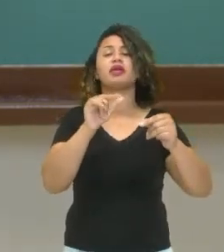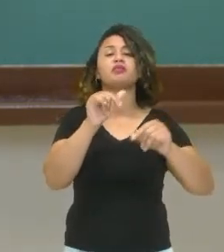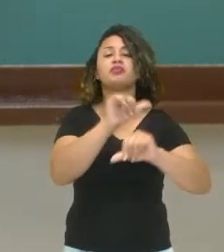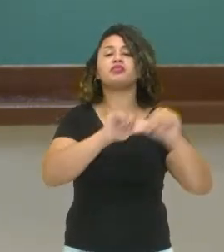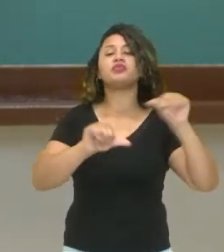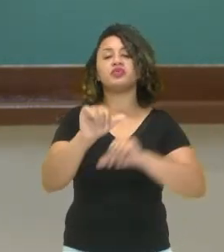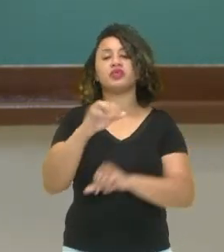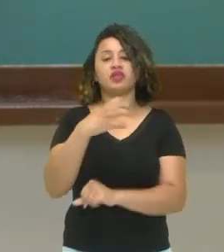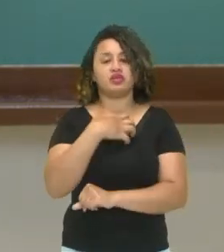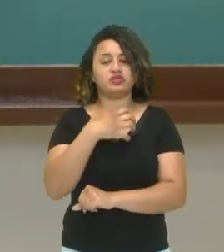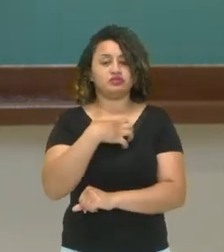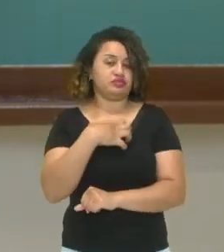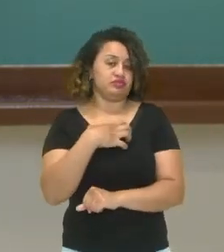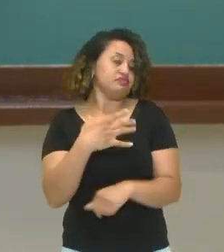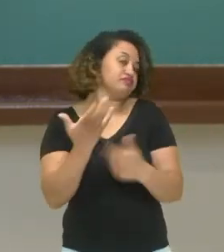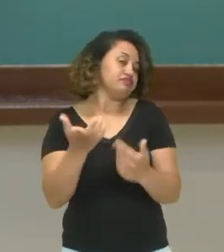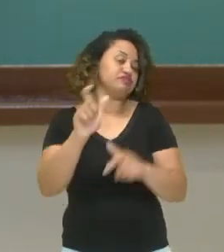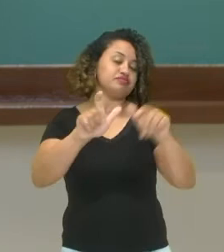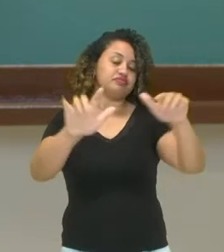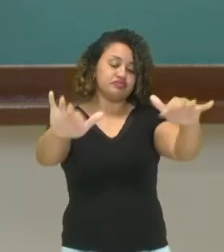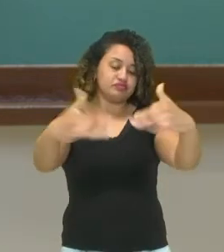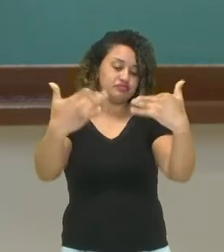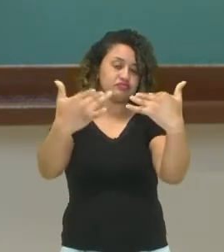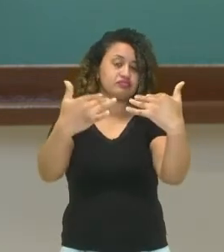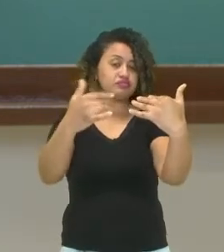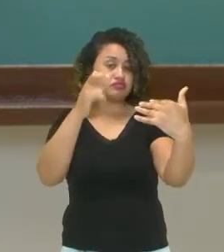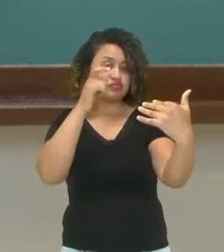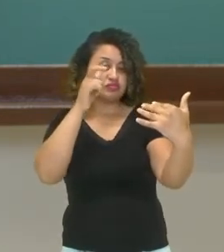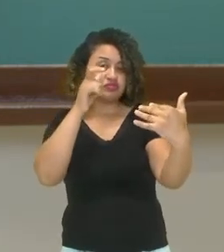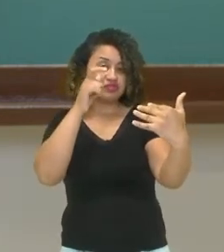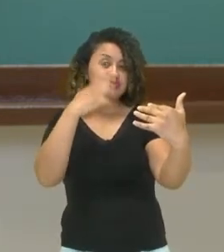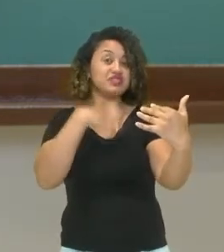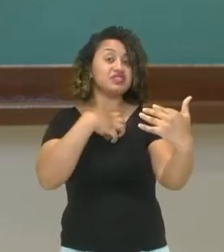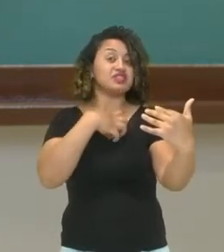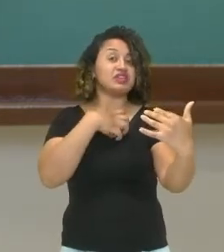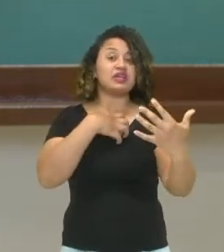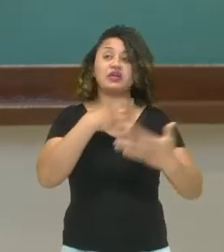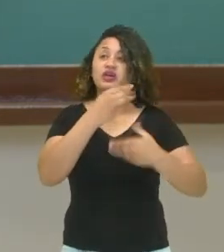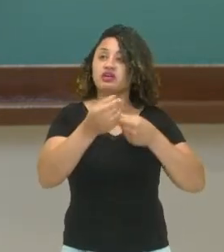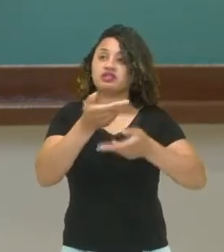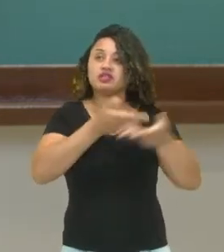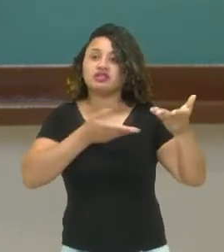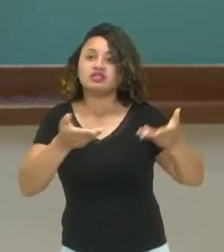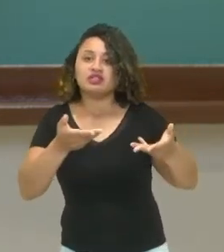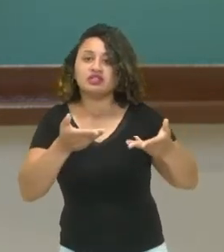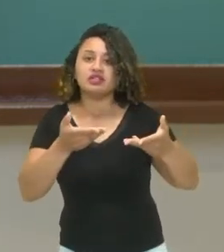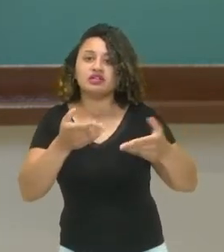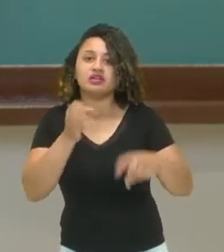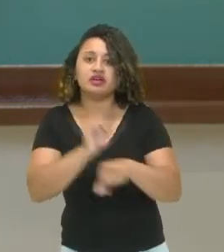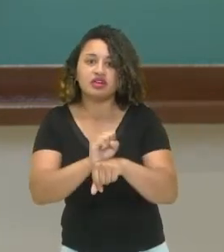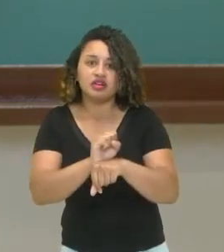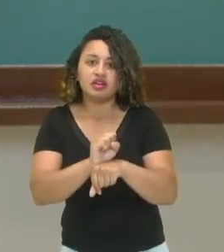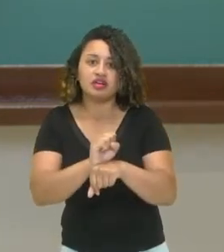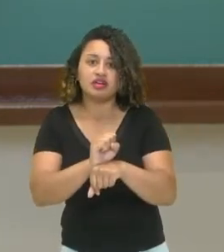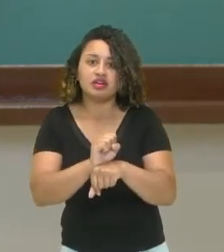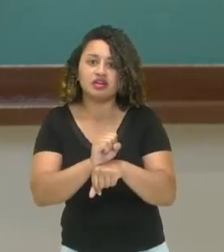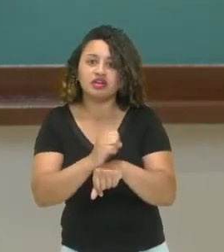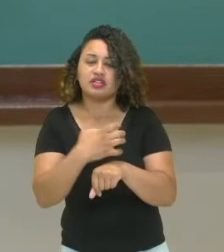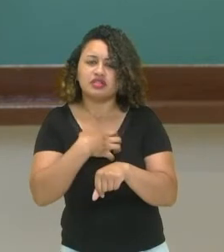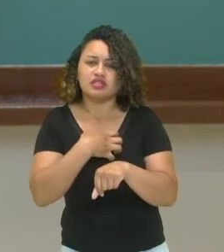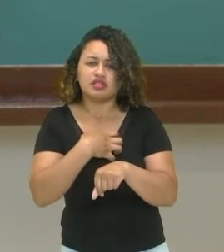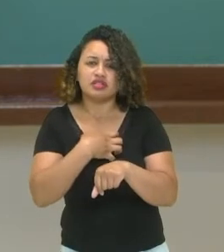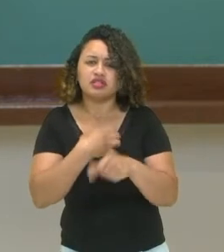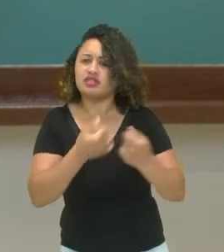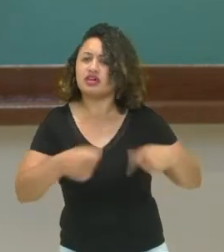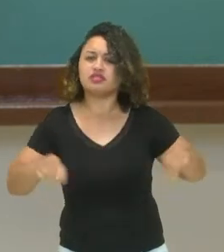Então o pessoal, os espectadores estão ali já criando um sentimento com a obra, quebra a quarta parede para quebrar, porque esse sentimento não é para ter